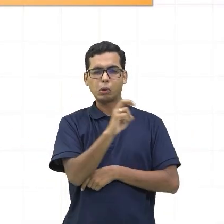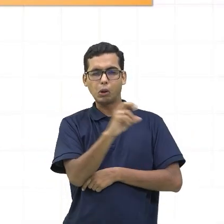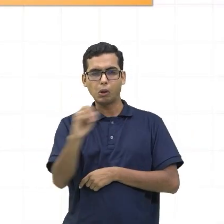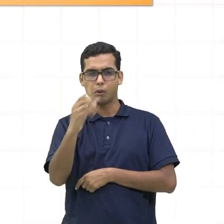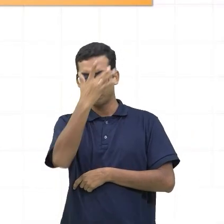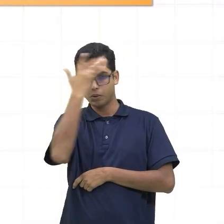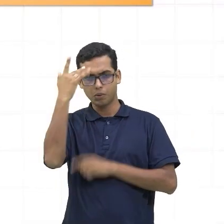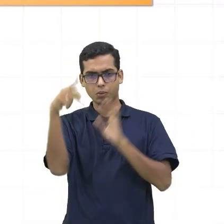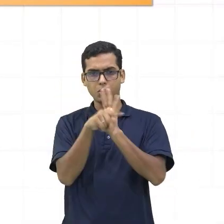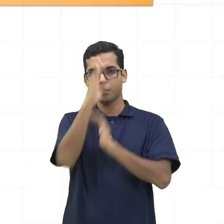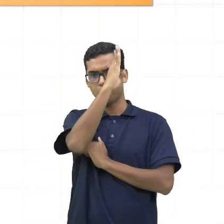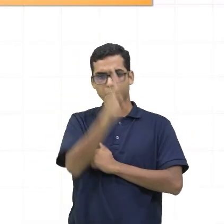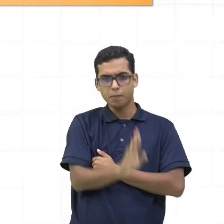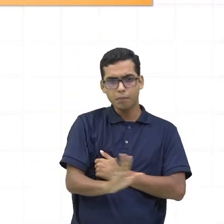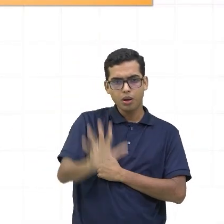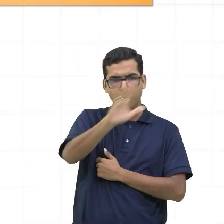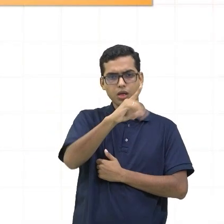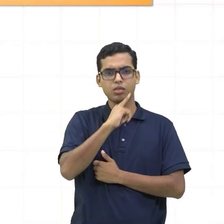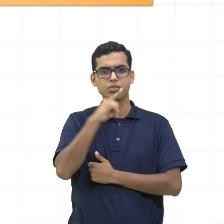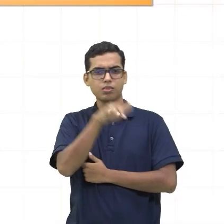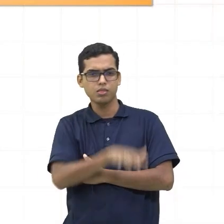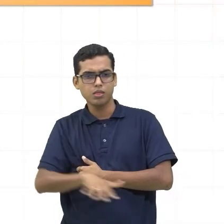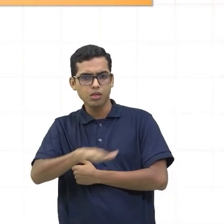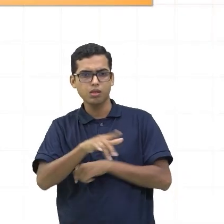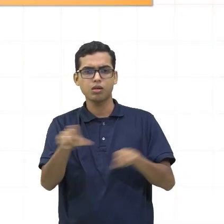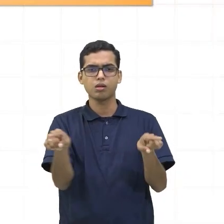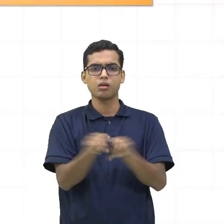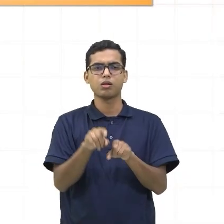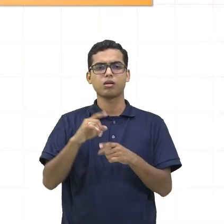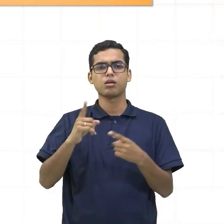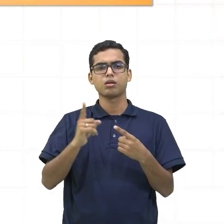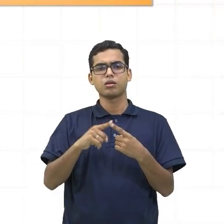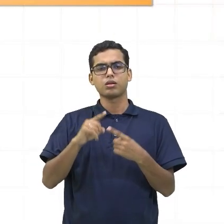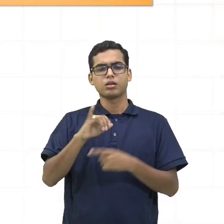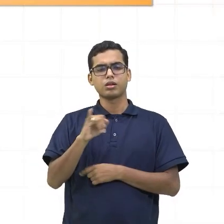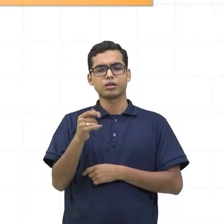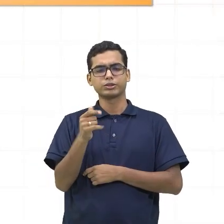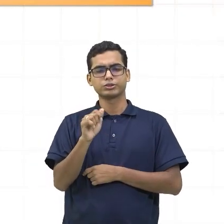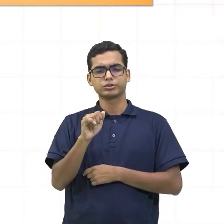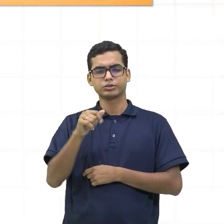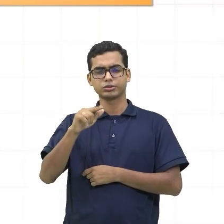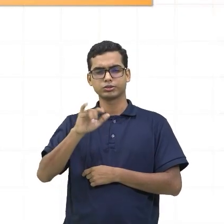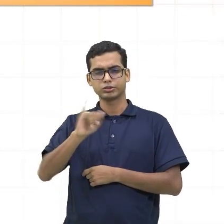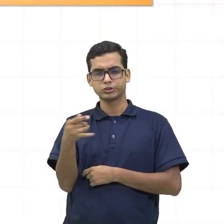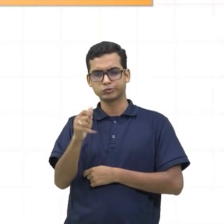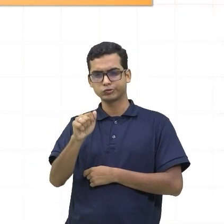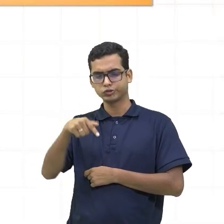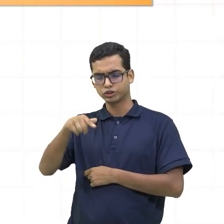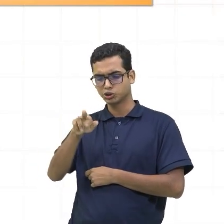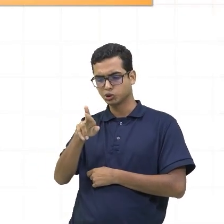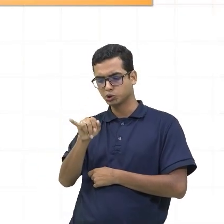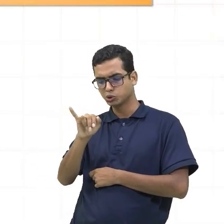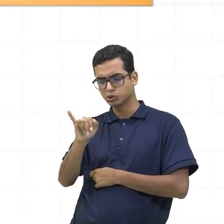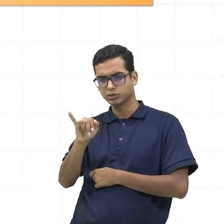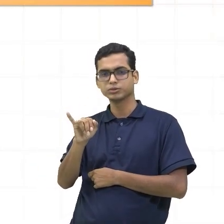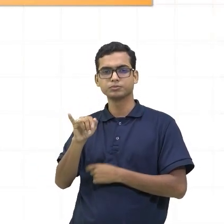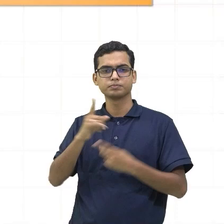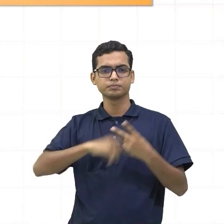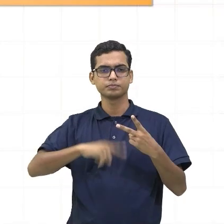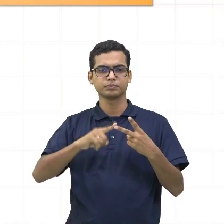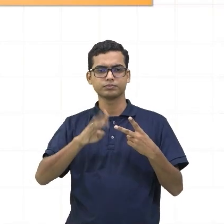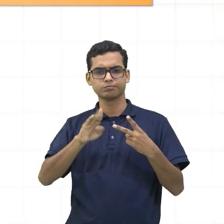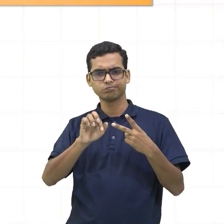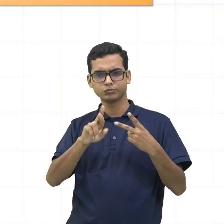terras indígenas de Jaquiri, Barreira da Missão, Igarapé Grande e Três Unidos. Tá?